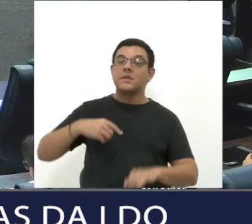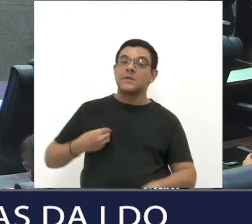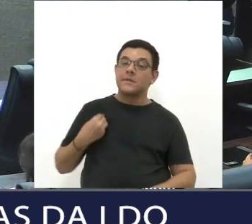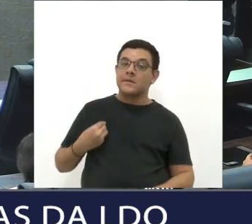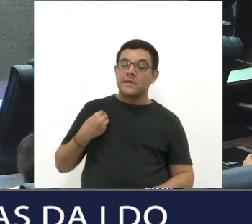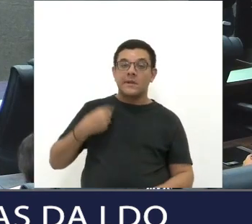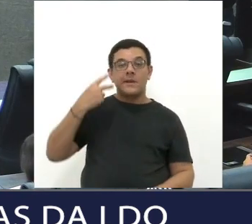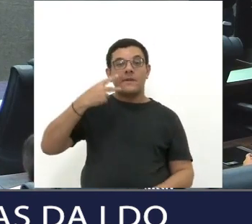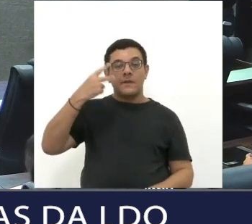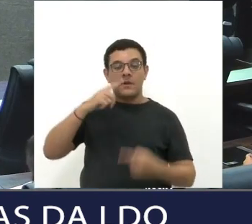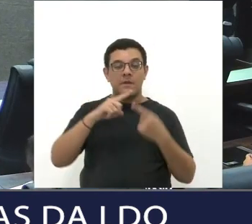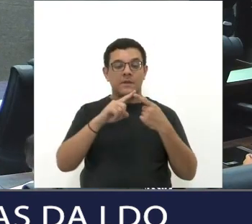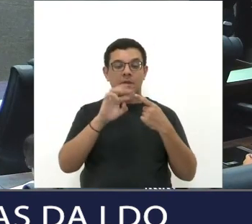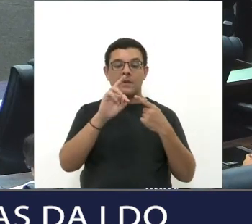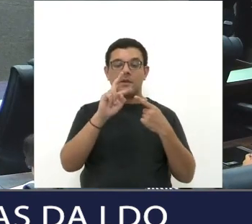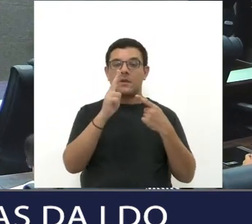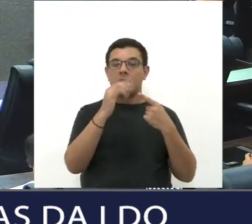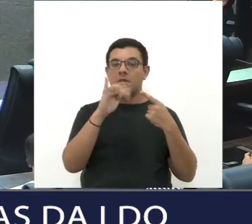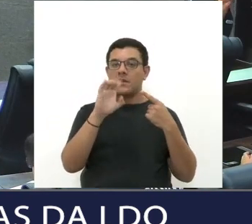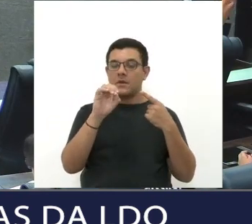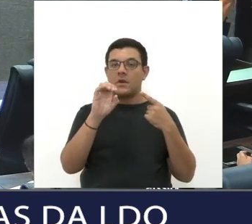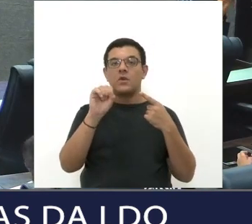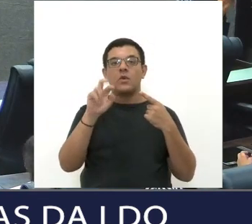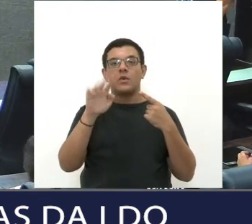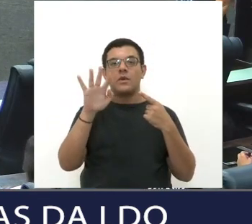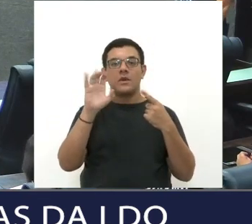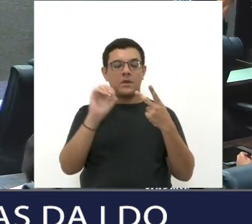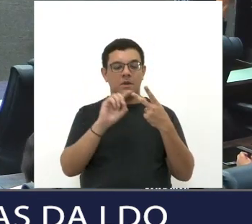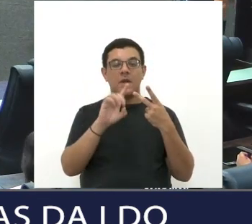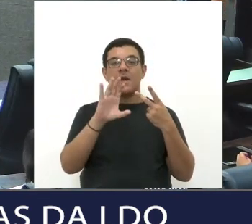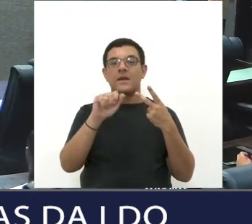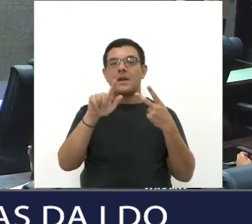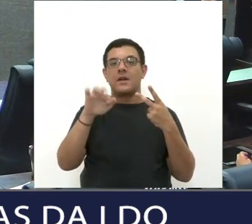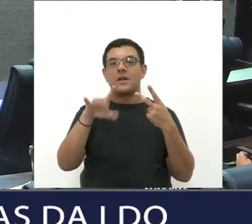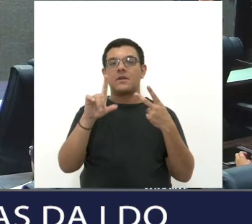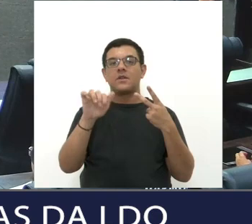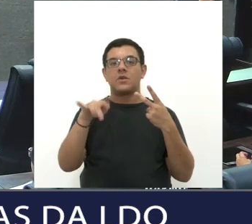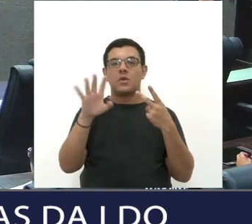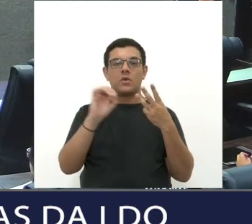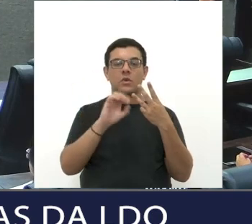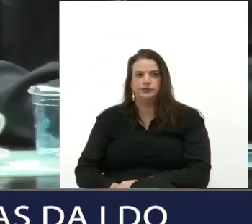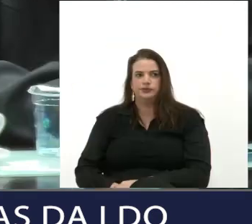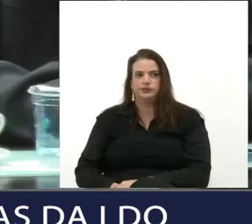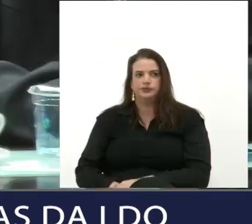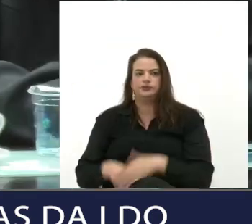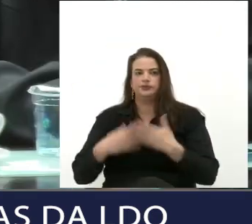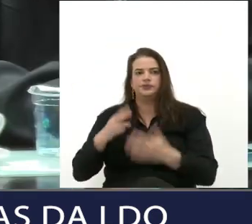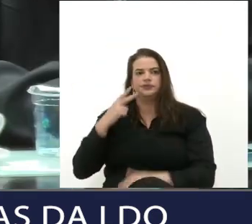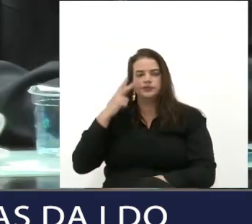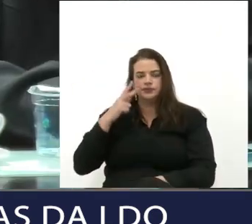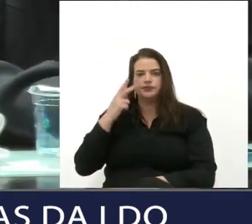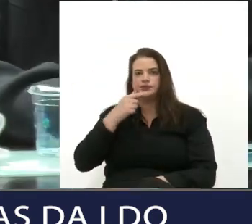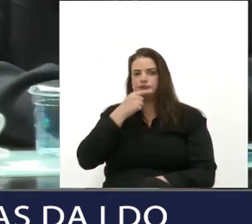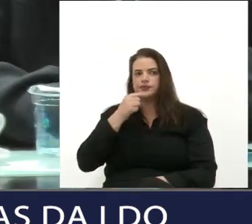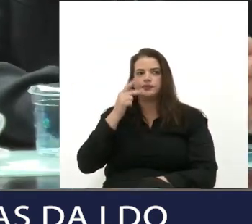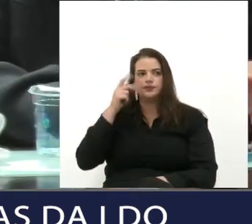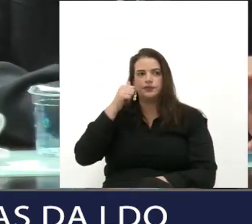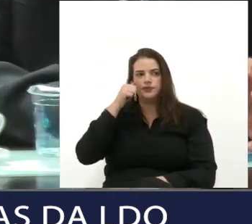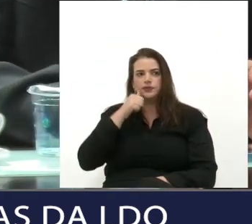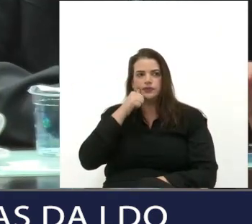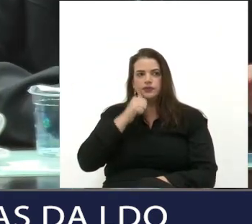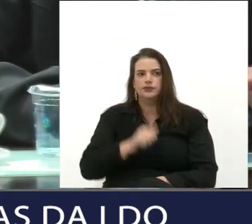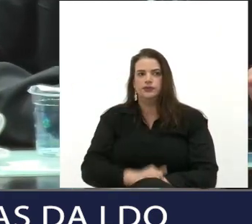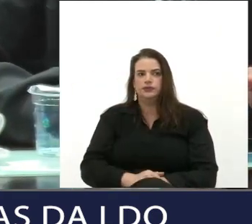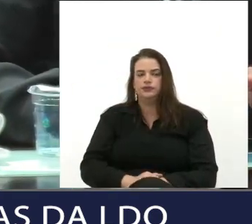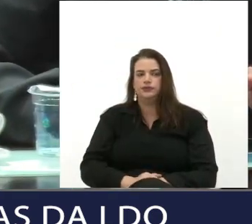Com o orçamento da cidade estimado em 6 bilhões e 100 milhões de reais para 2025, a Secretaria da Fazenda abriu a série de